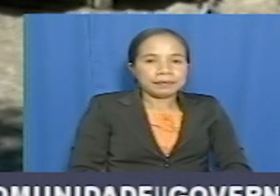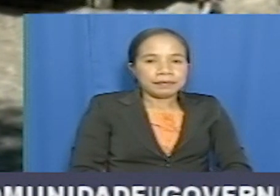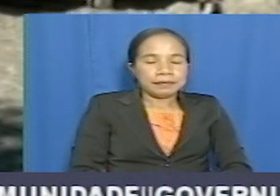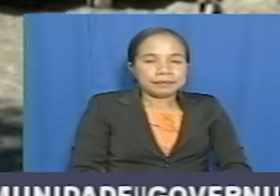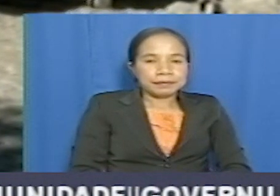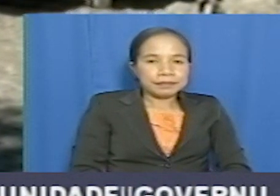ba, erteteli.